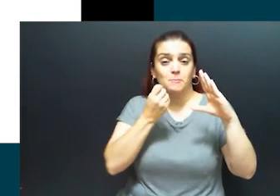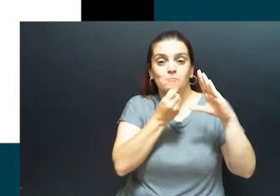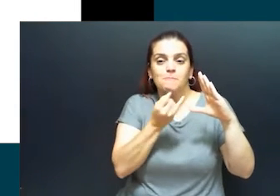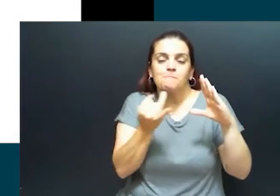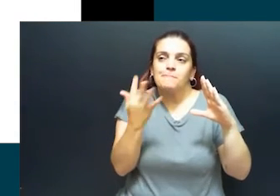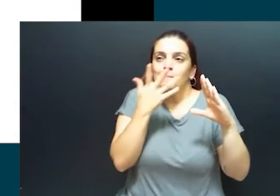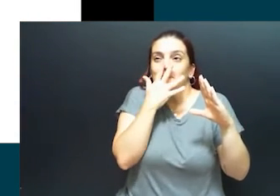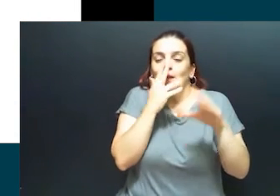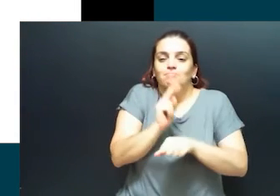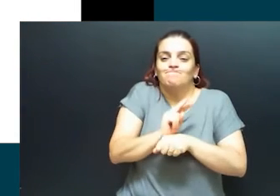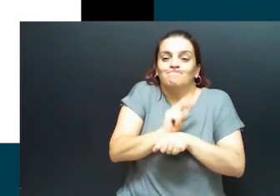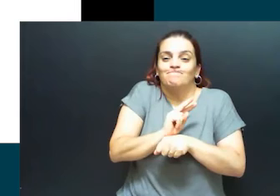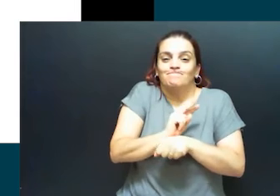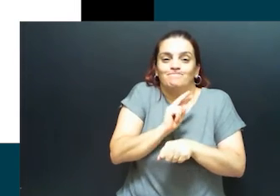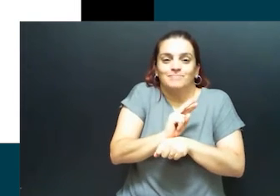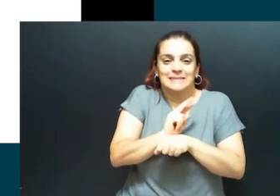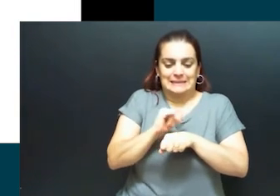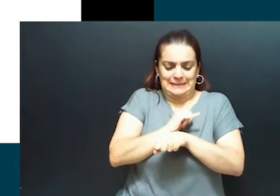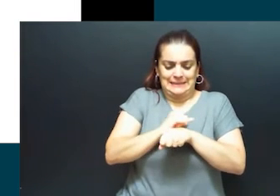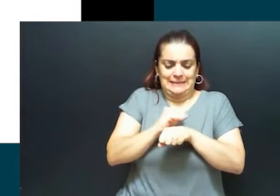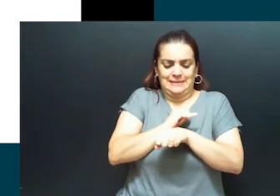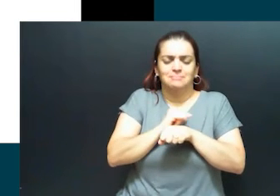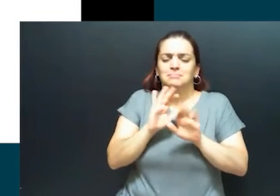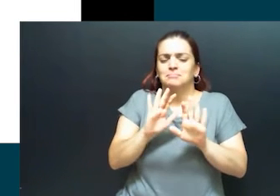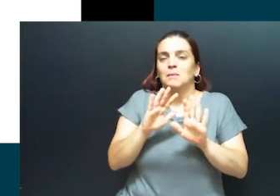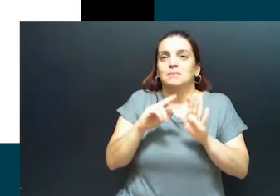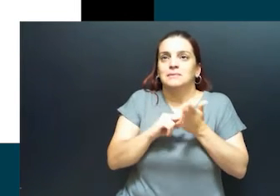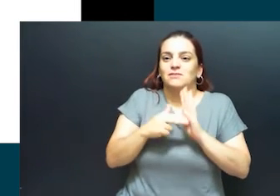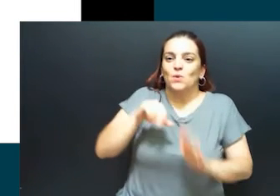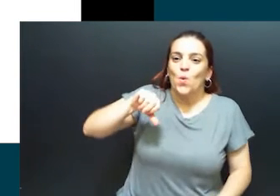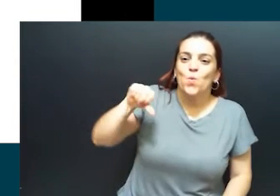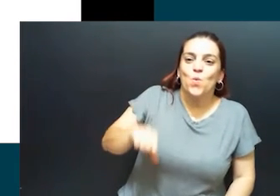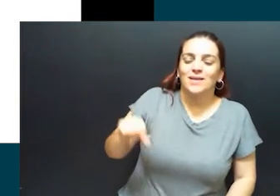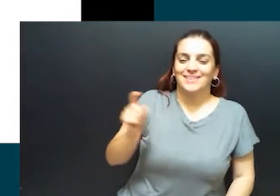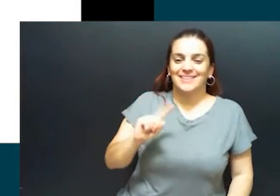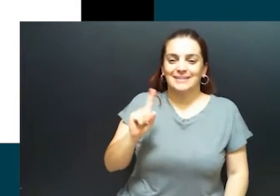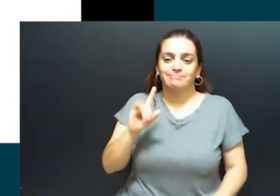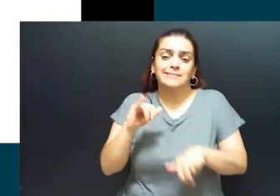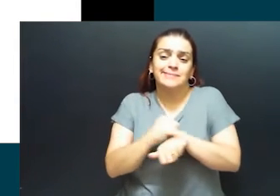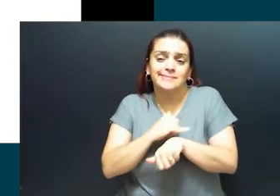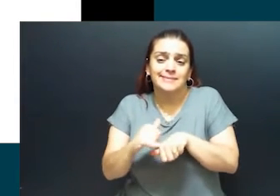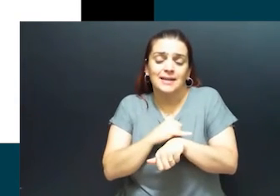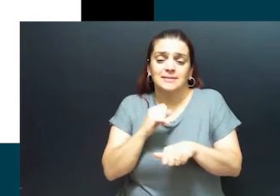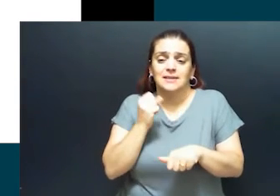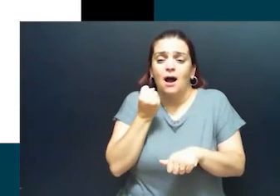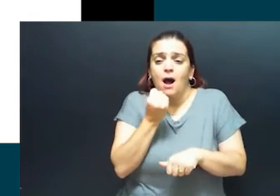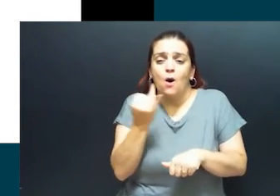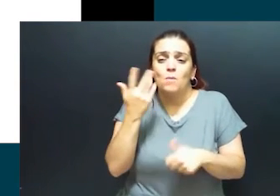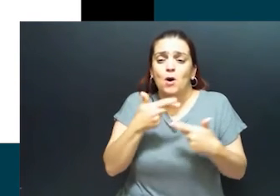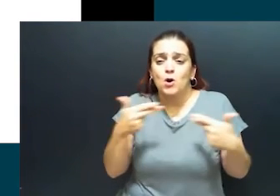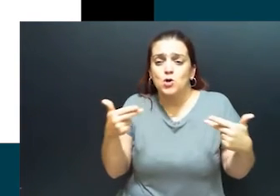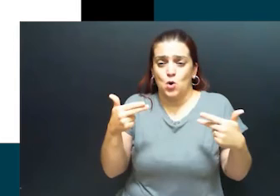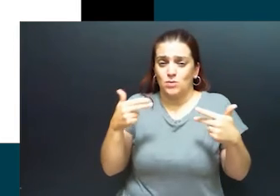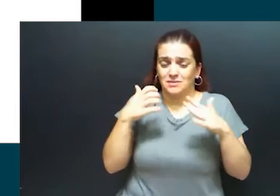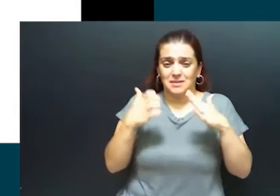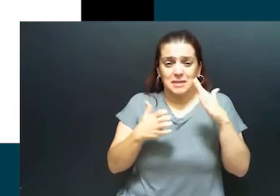né, muito grande da sua estratégia. E faz total sentido. Então, às vezes, as estratégias da empresa ou algum nível de estratégia chega ali no middle management